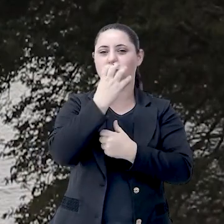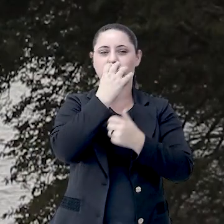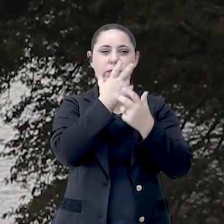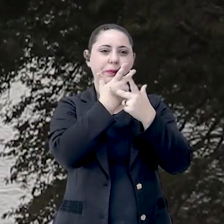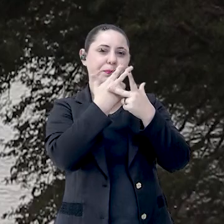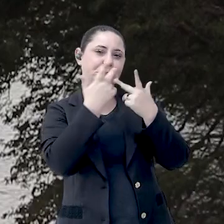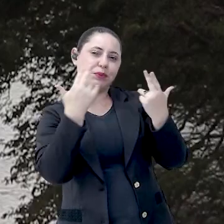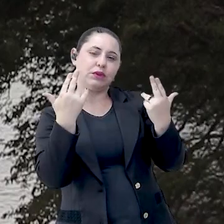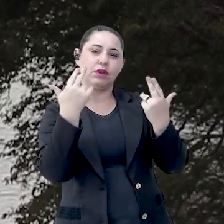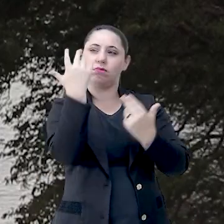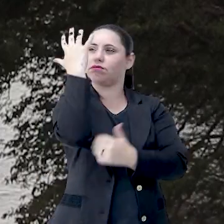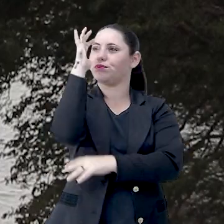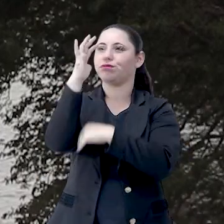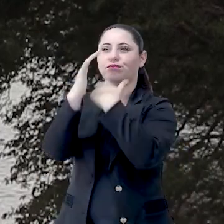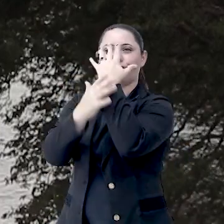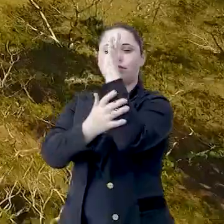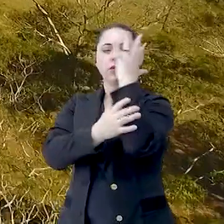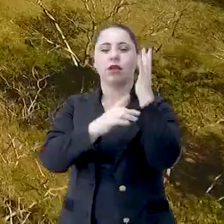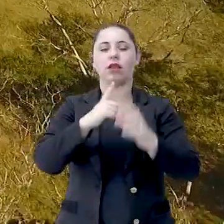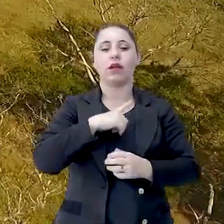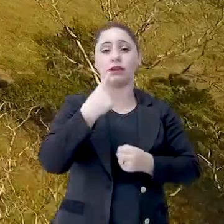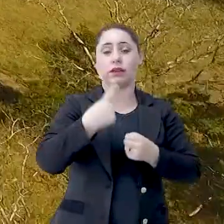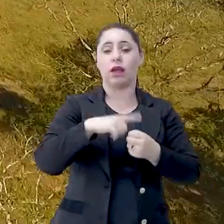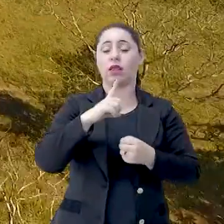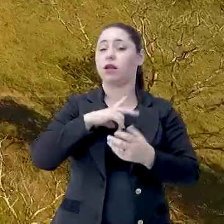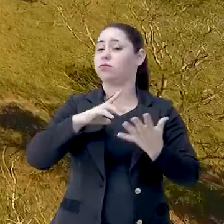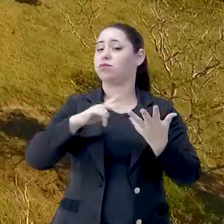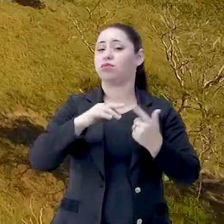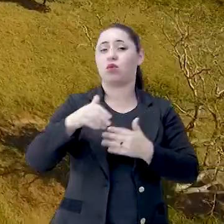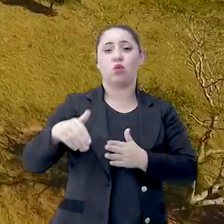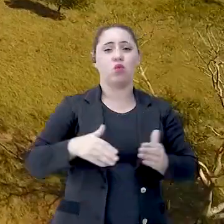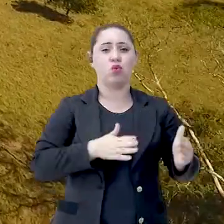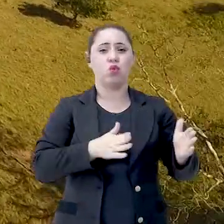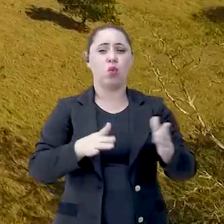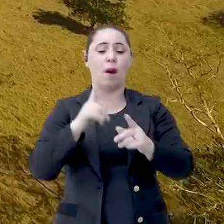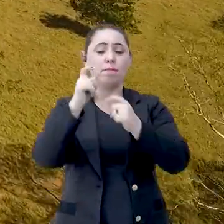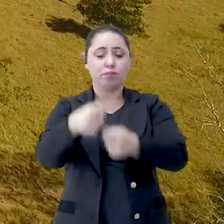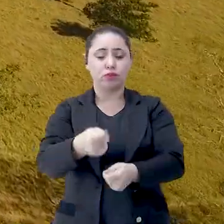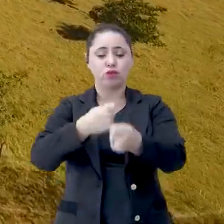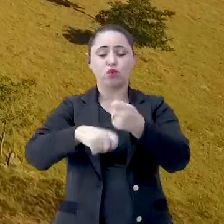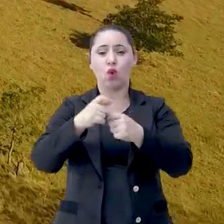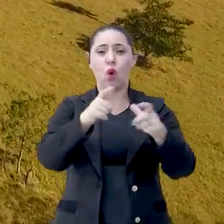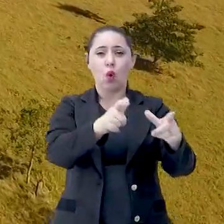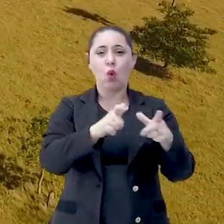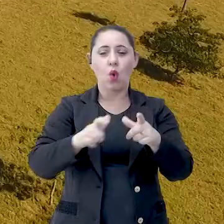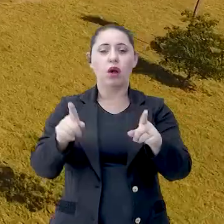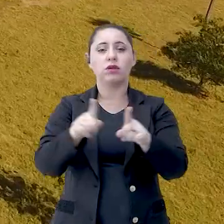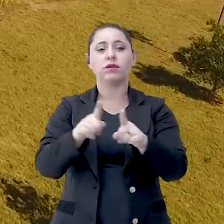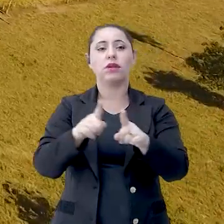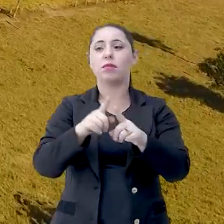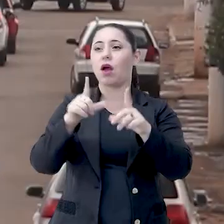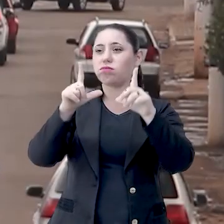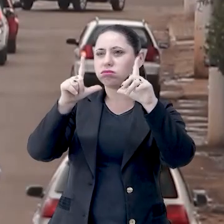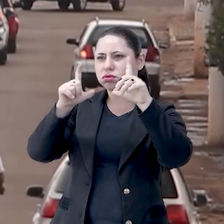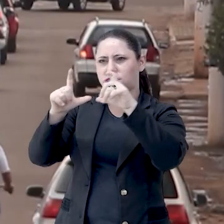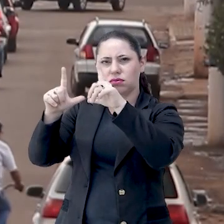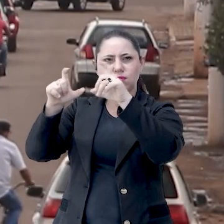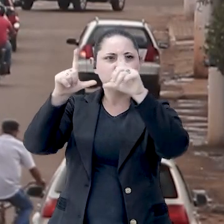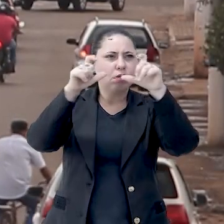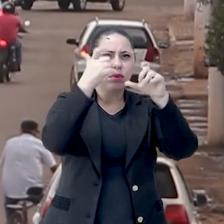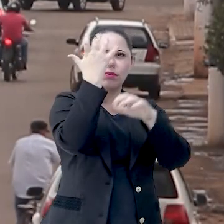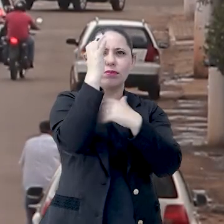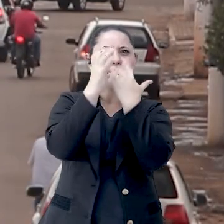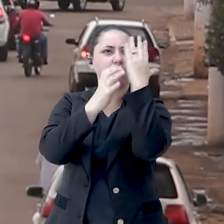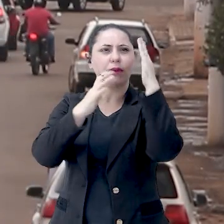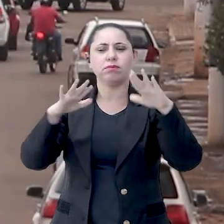possui vários rios para pesca e diversos pontos para safaris fotográficos e passeios ecológicos. As